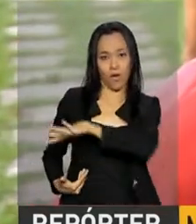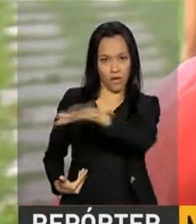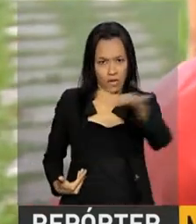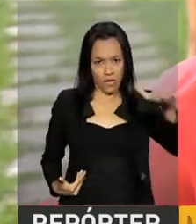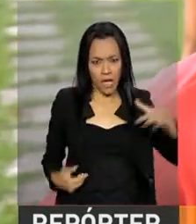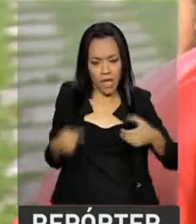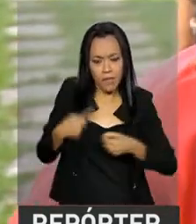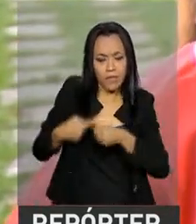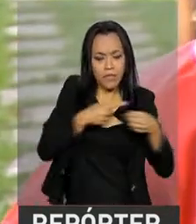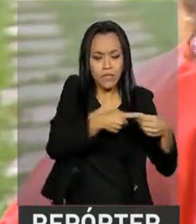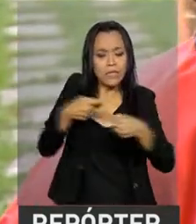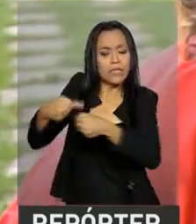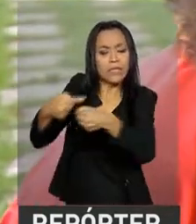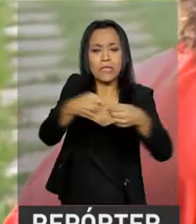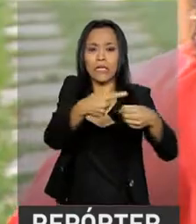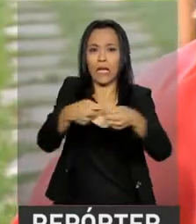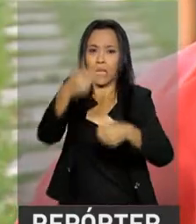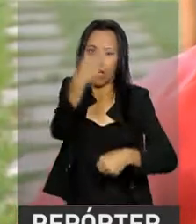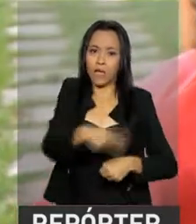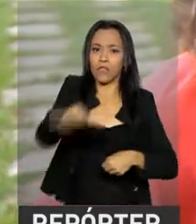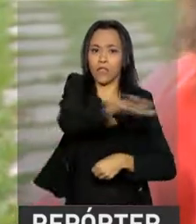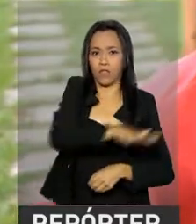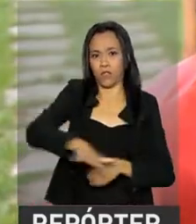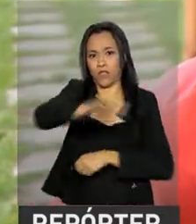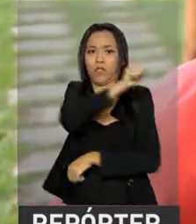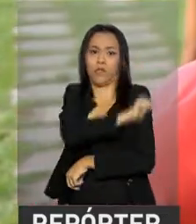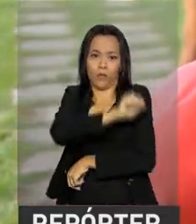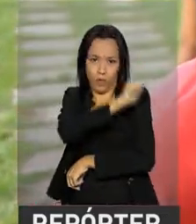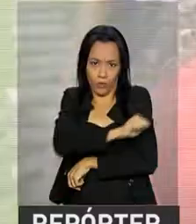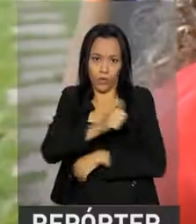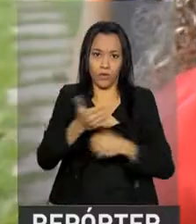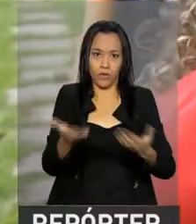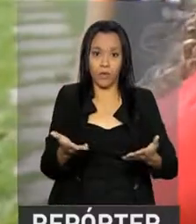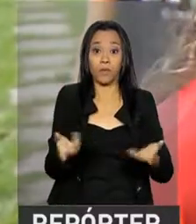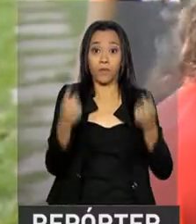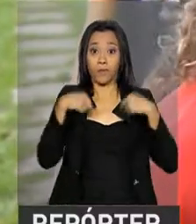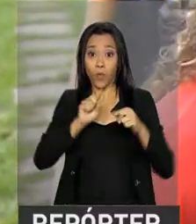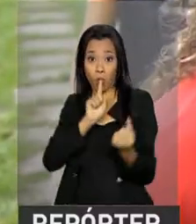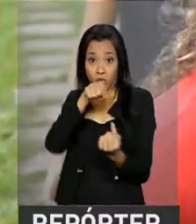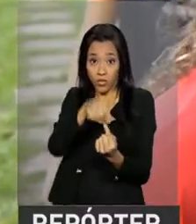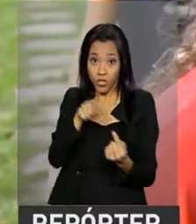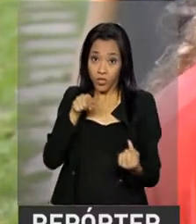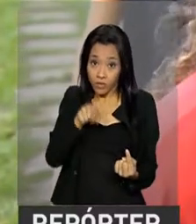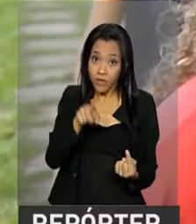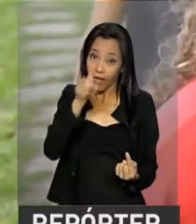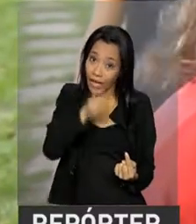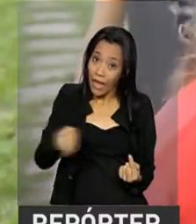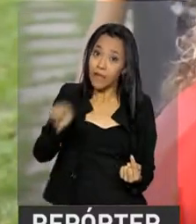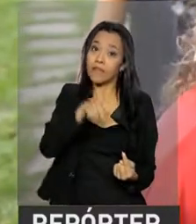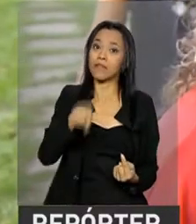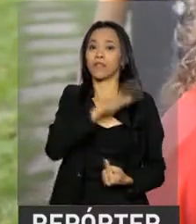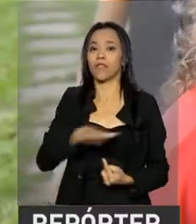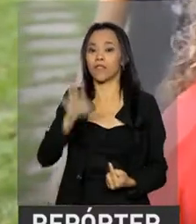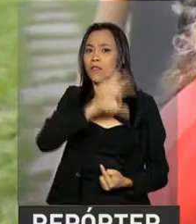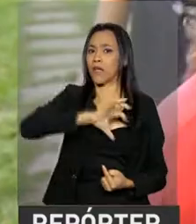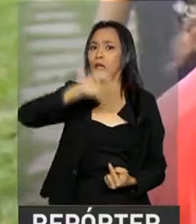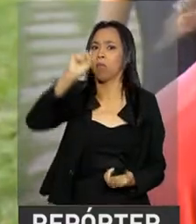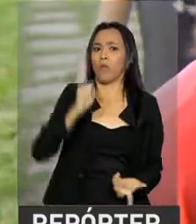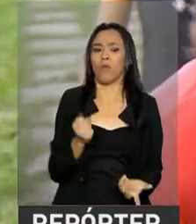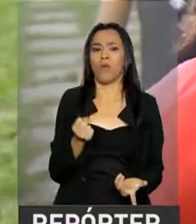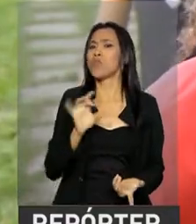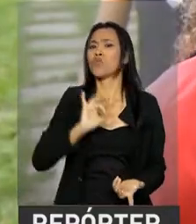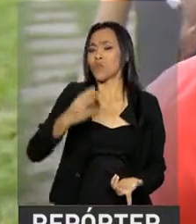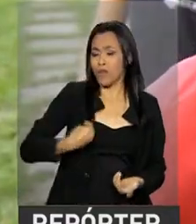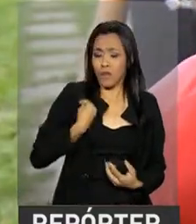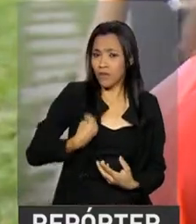realengo burro daqui mesmo sulacap objetivo final essa criança seja um campeão não só